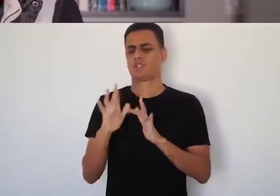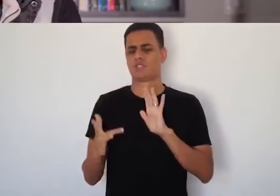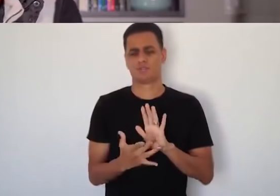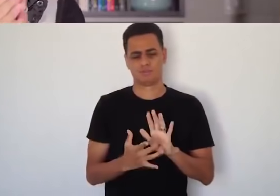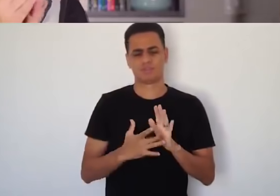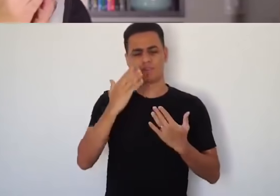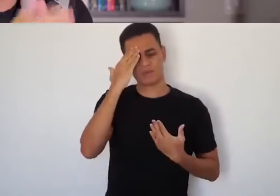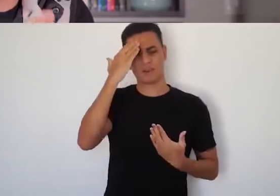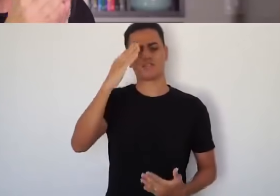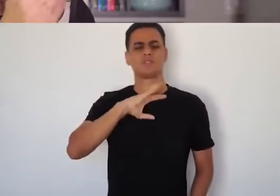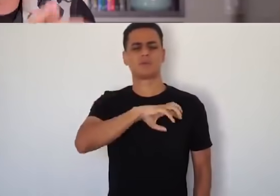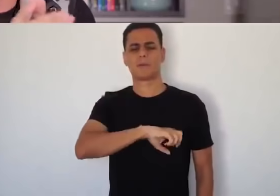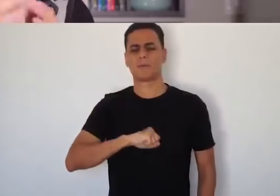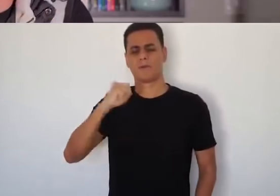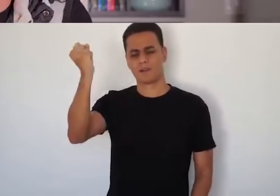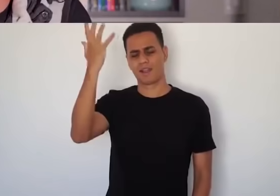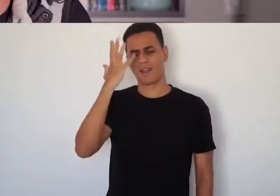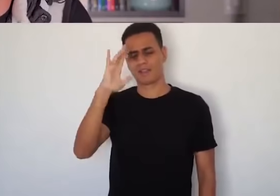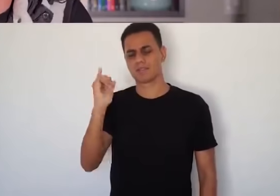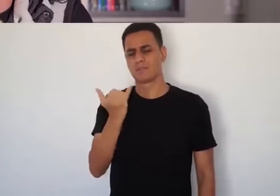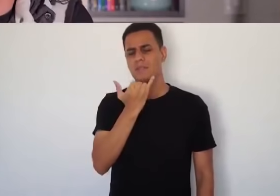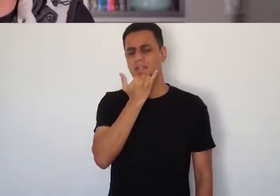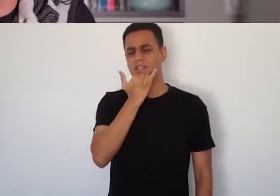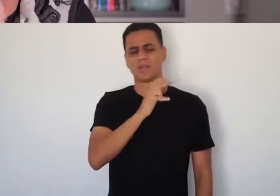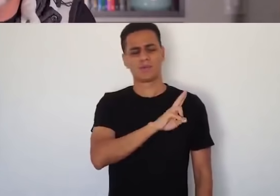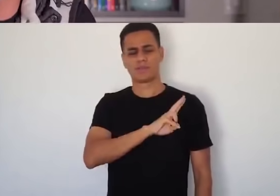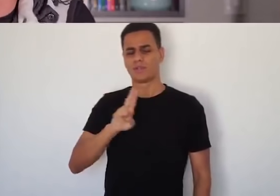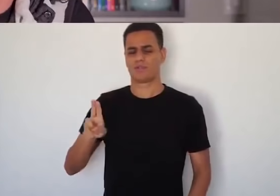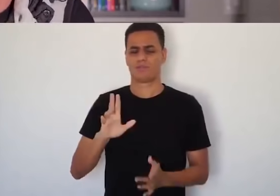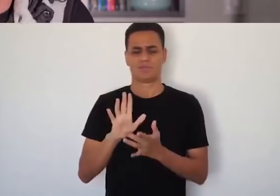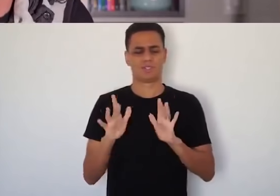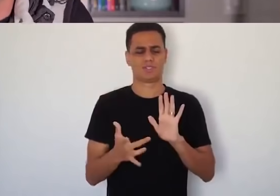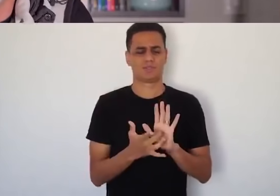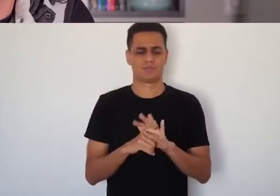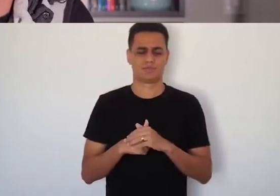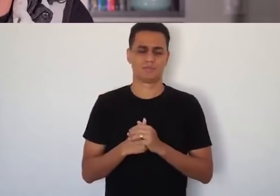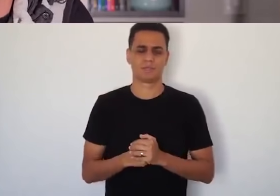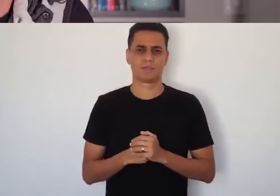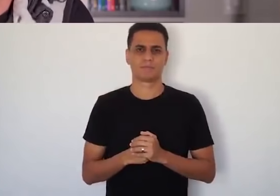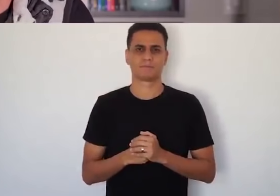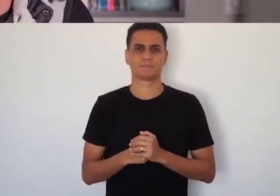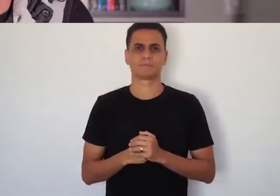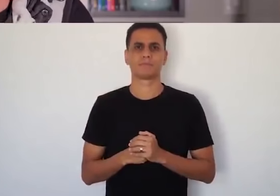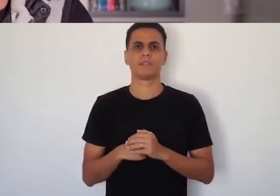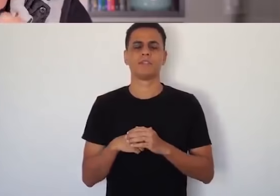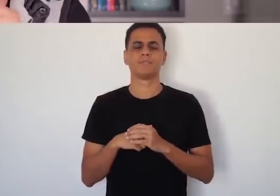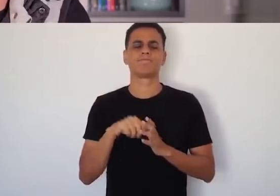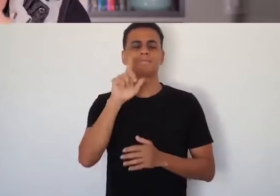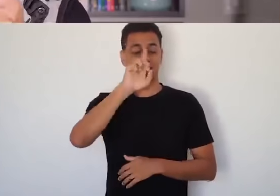fidelidade, de obediência a Ti, nosso Deus, nosso Senhor, perdoa-nos, Senhor.